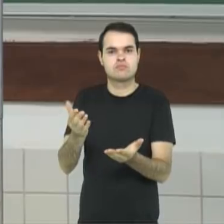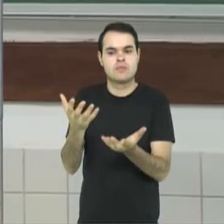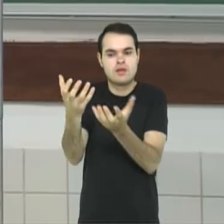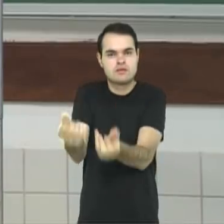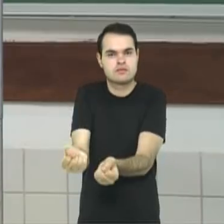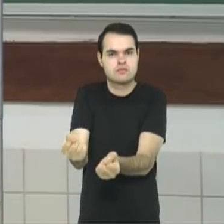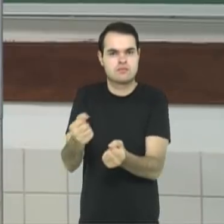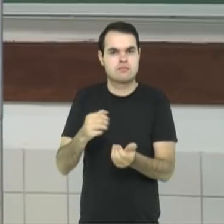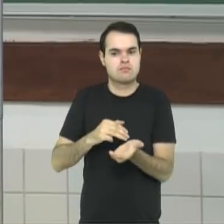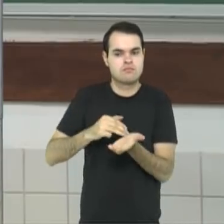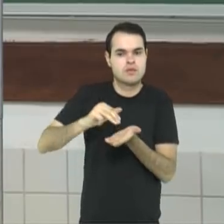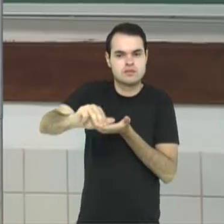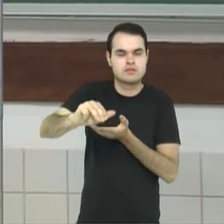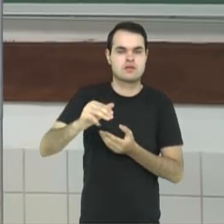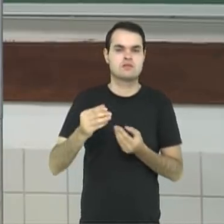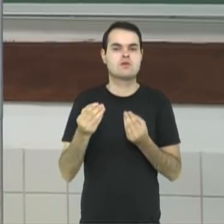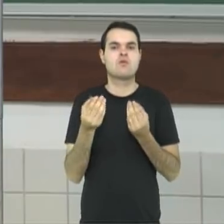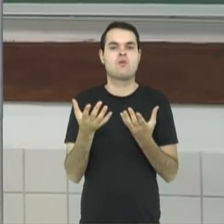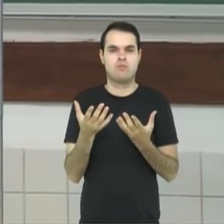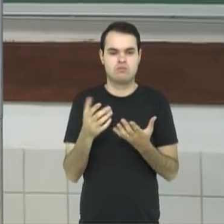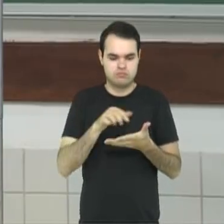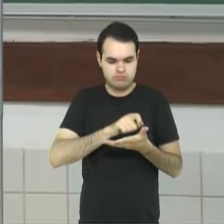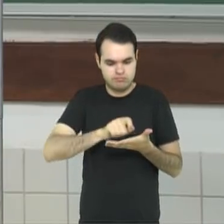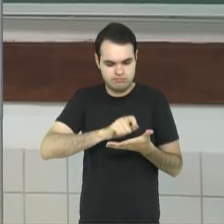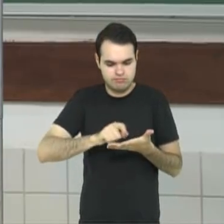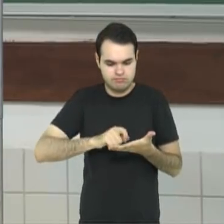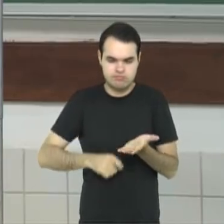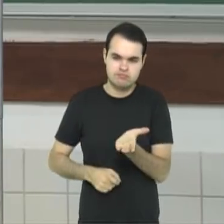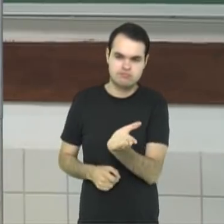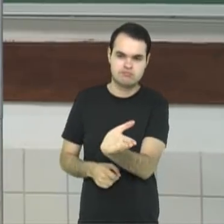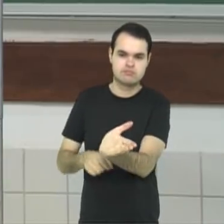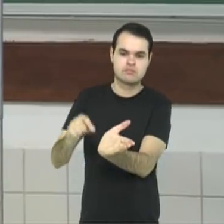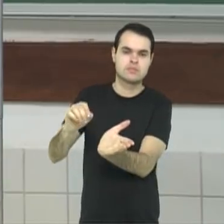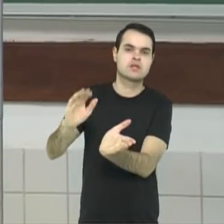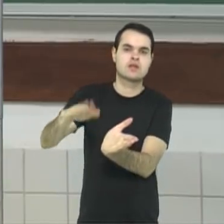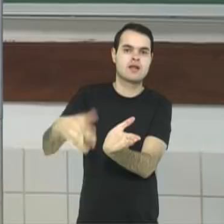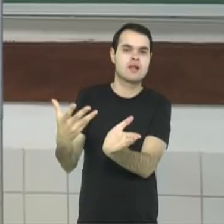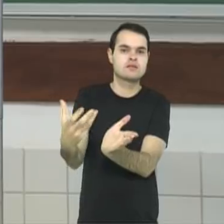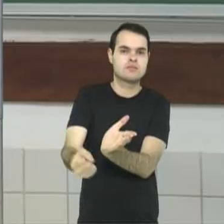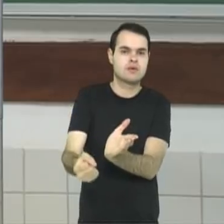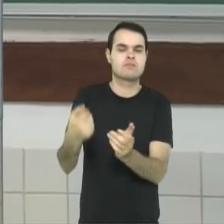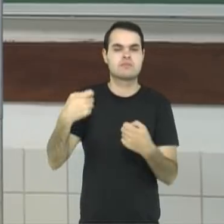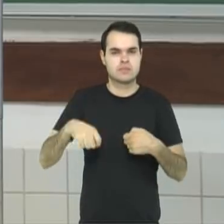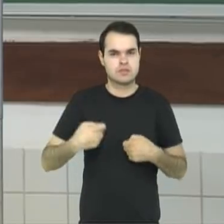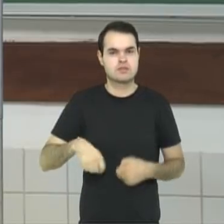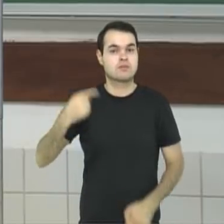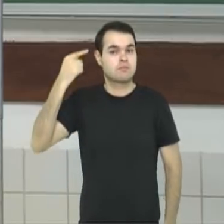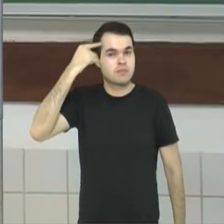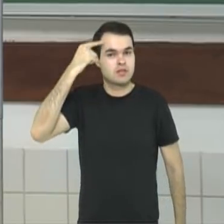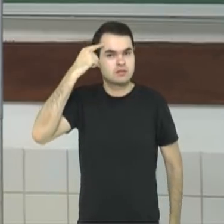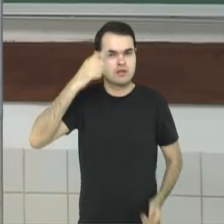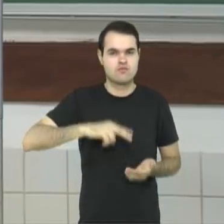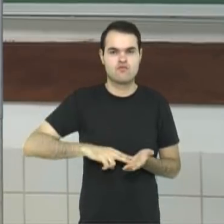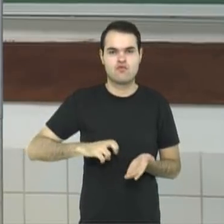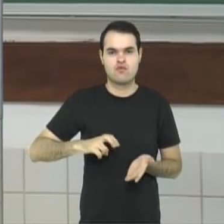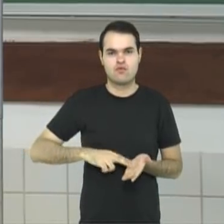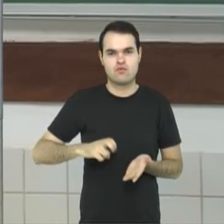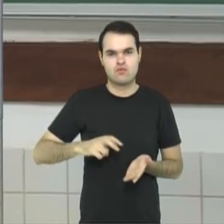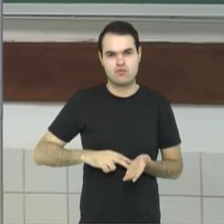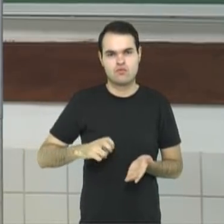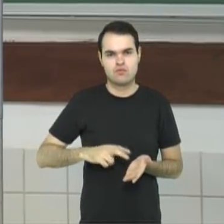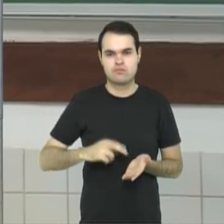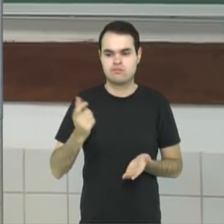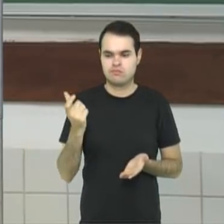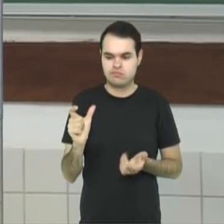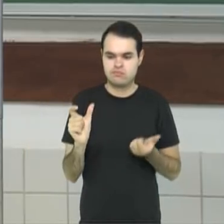que a pessoa vai interpretar essa mensagem, né? Então tem que pensar mesmo na escolha vocabular, né? Na escolha das palavras que